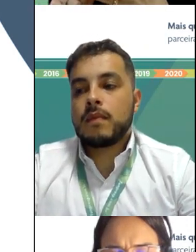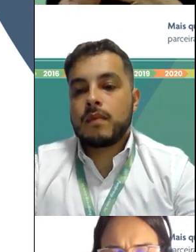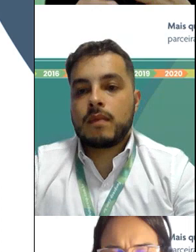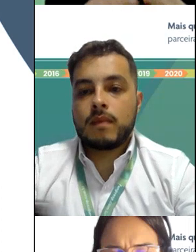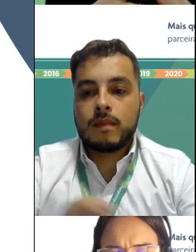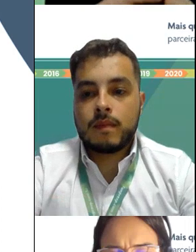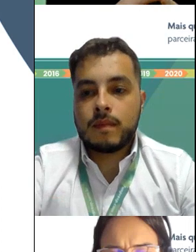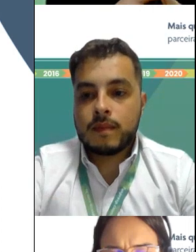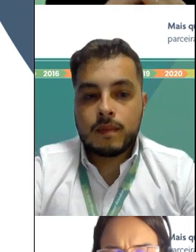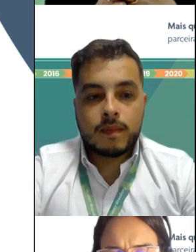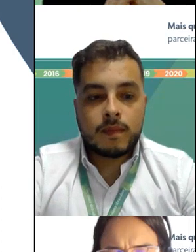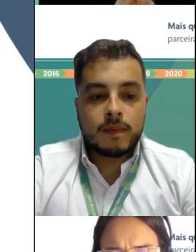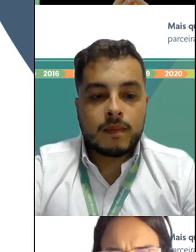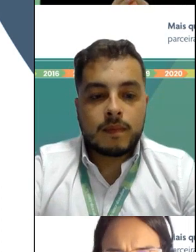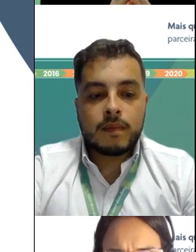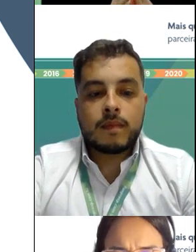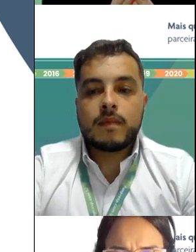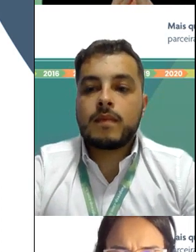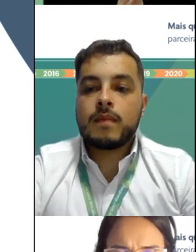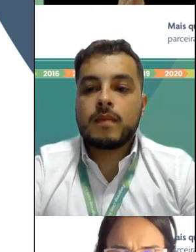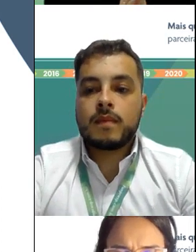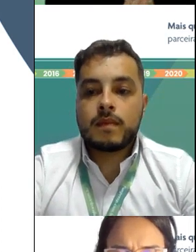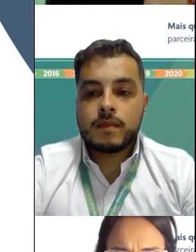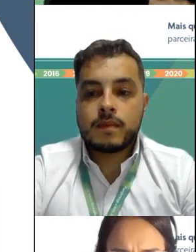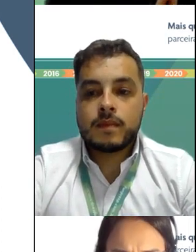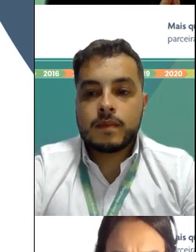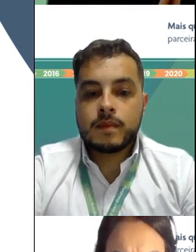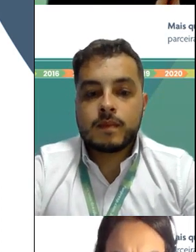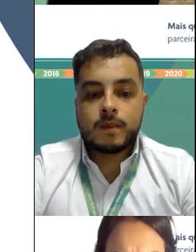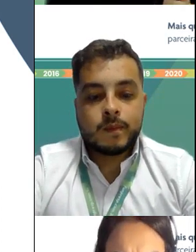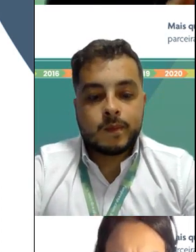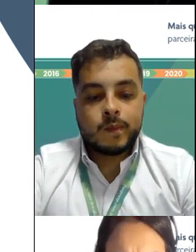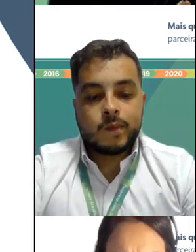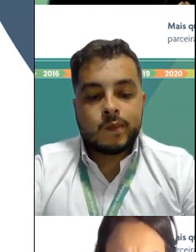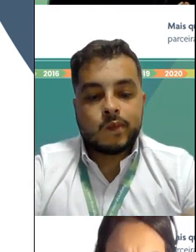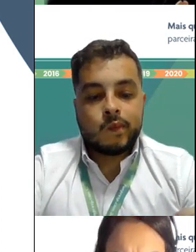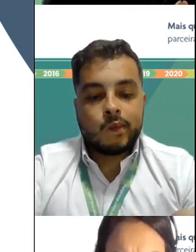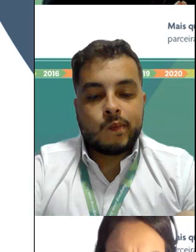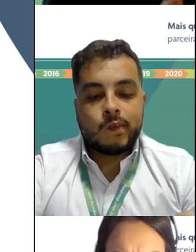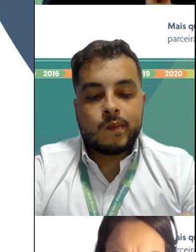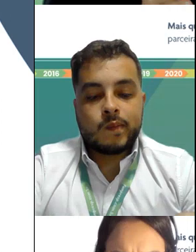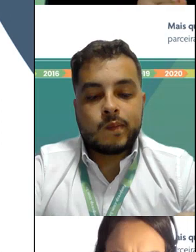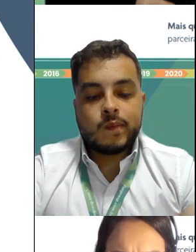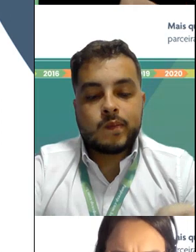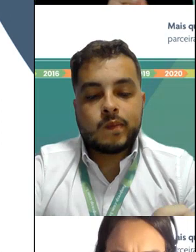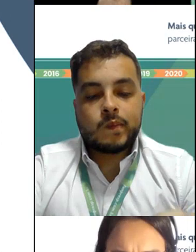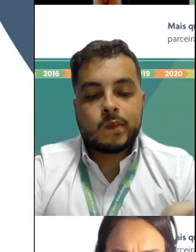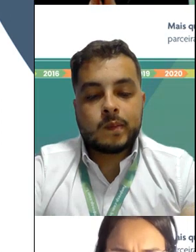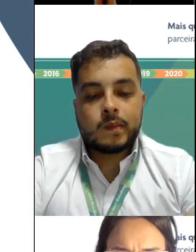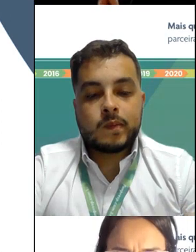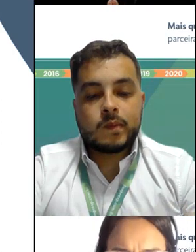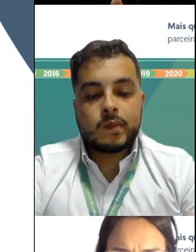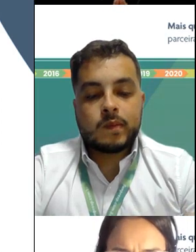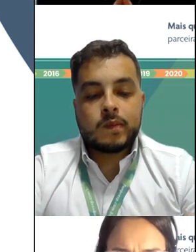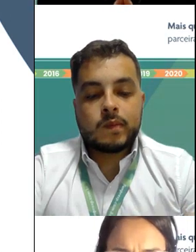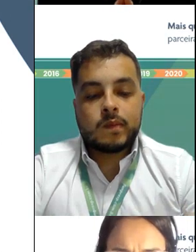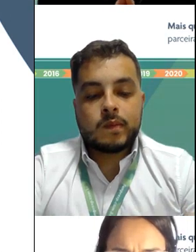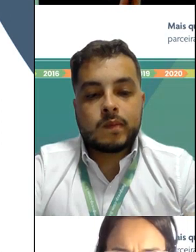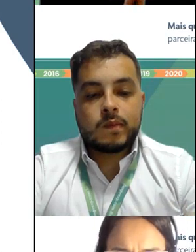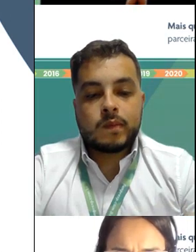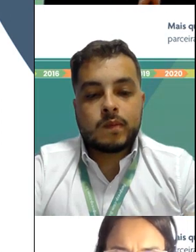7,5%. Só que quem é ativo normal contribui com 8,5%, por quê? Porque a União vai junto com você